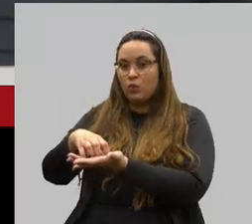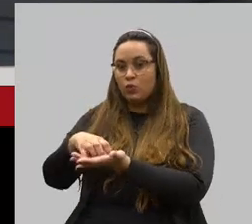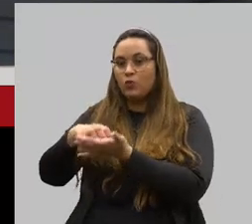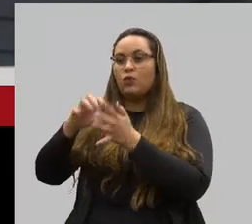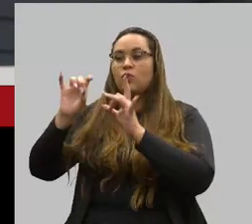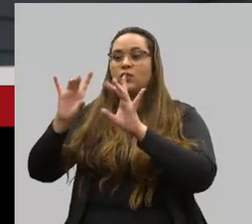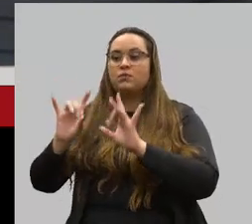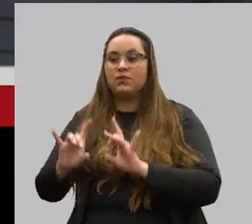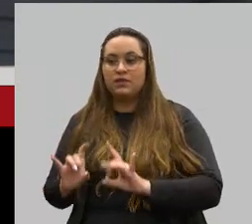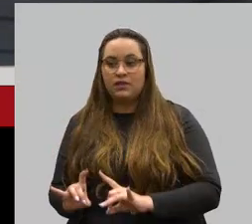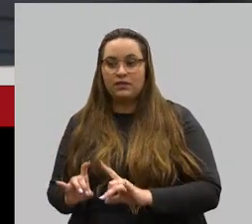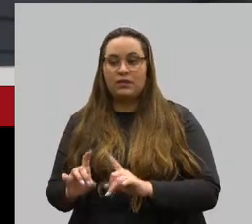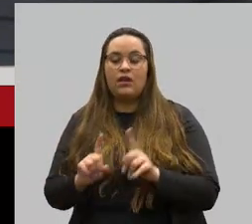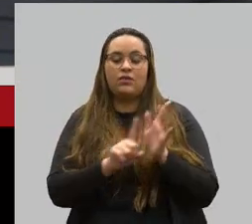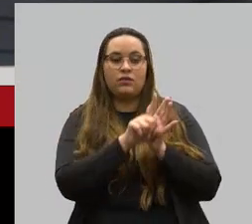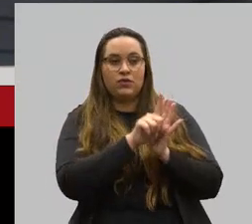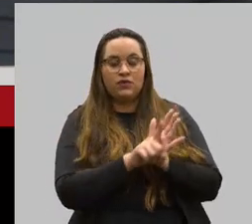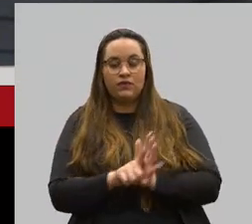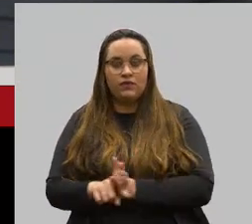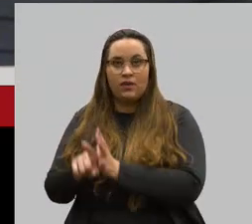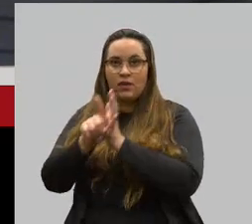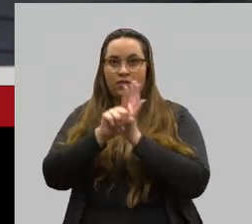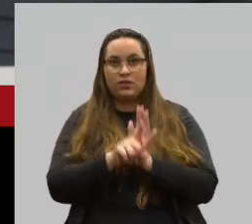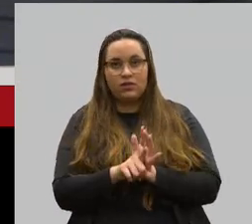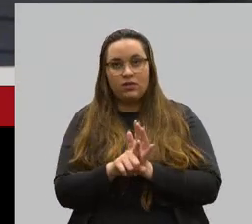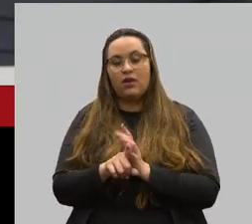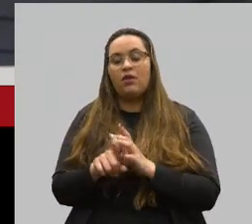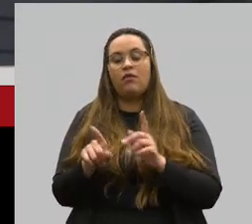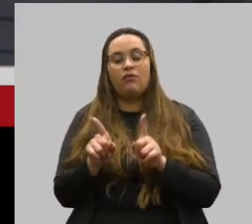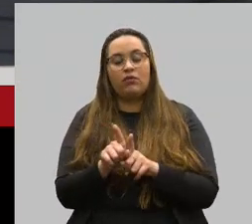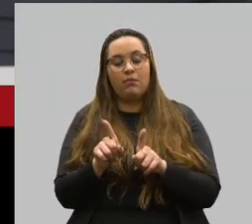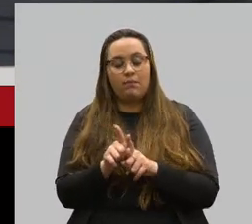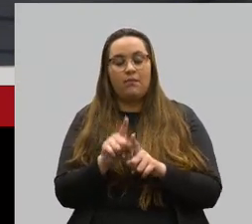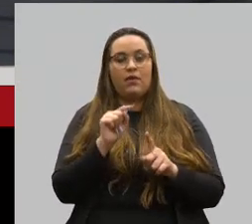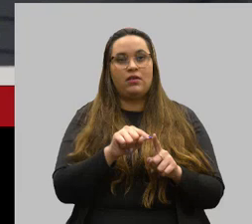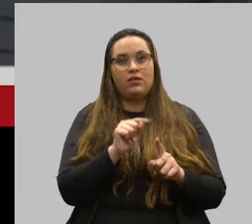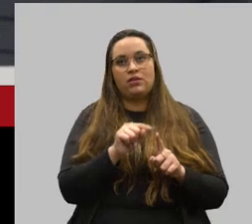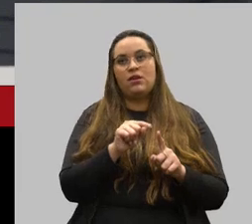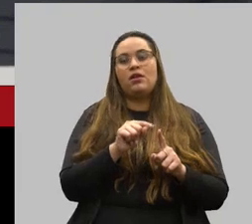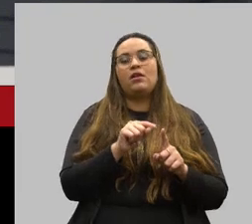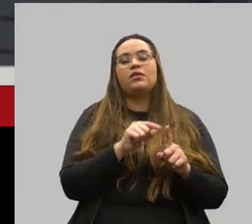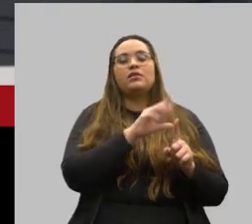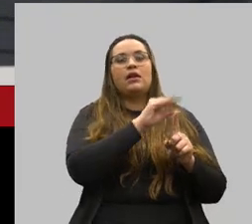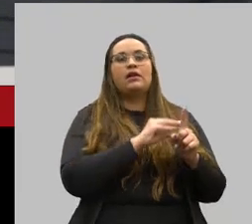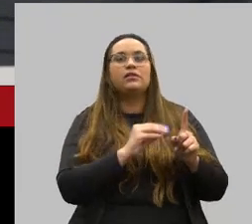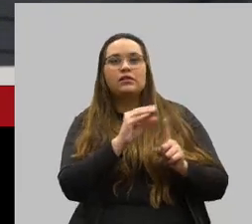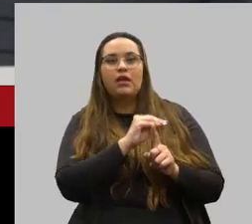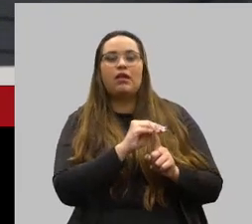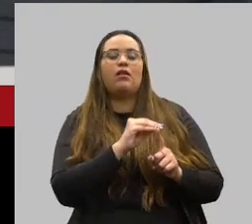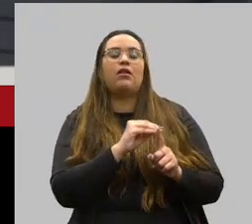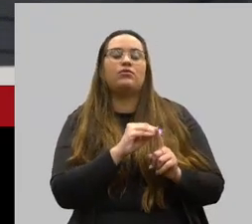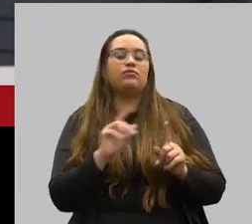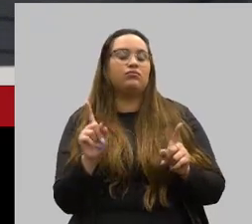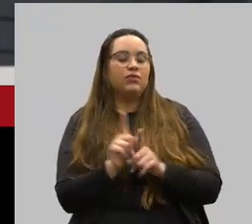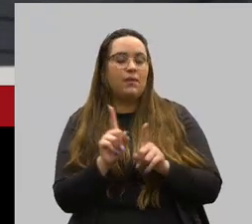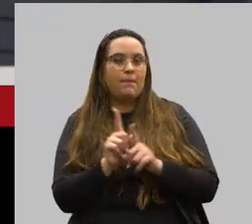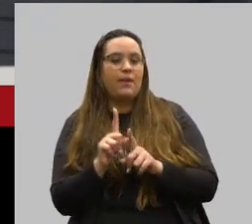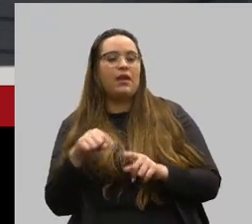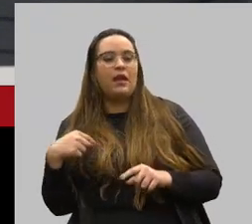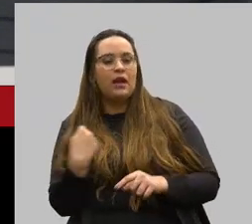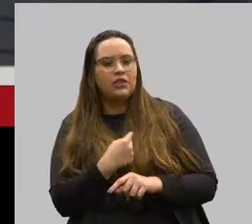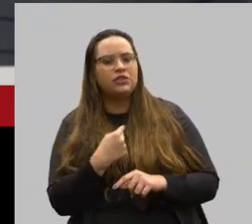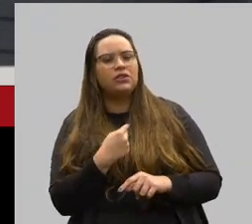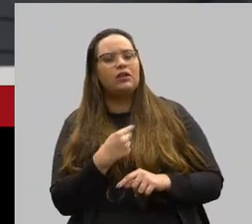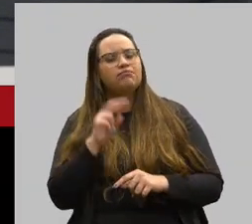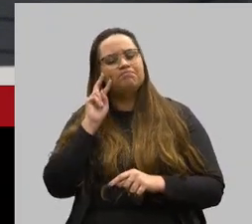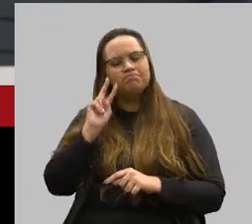subcorrentes assédio sexual e assédio moral né então a gente recepciona sim deputada tá a sua sugestão